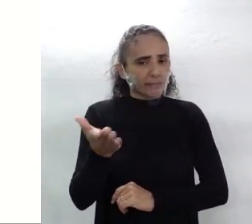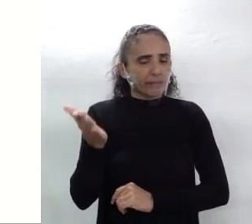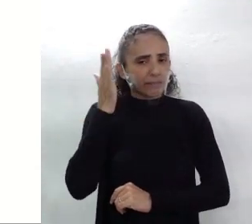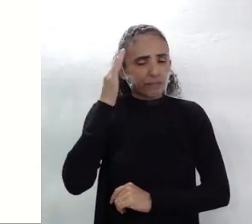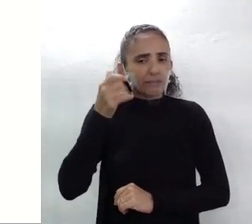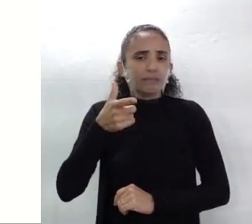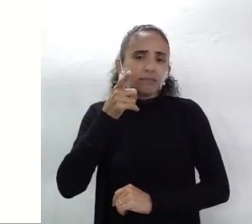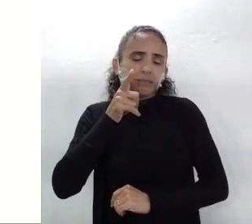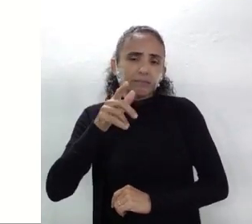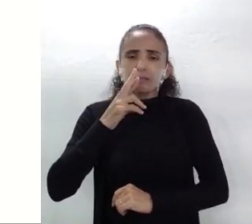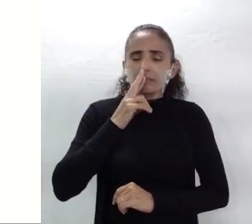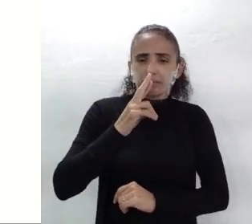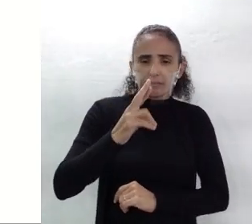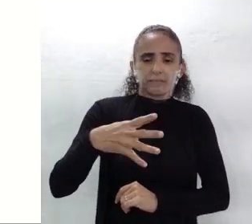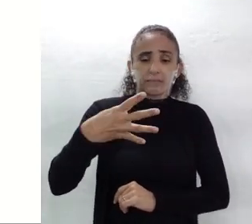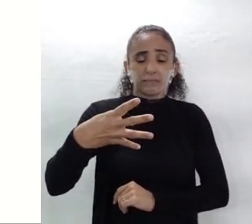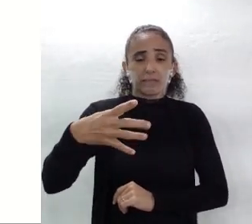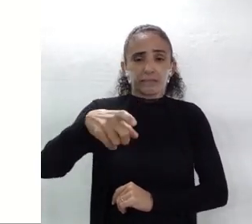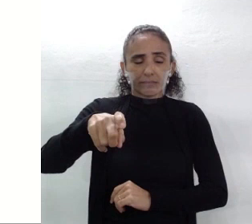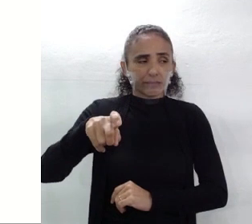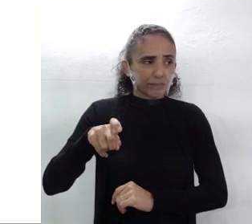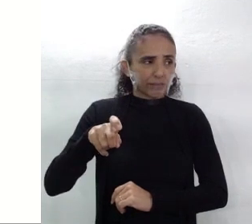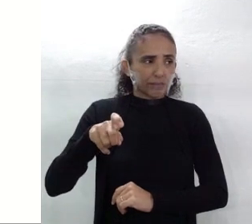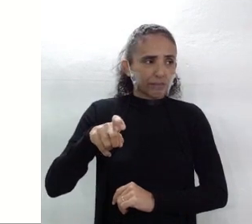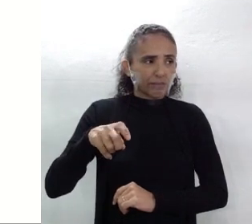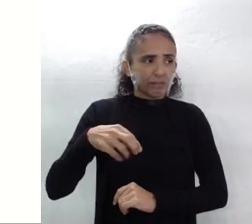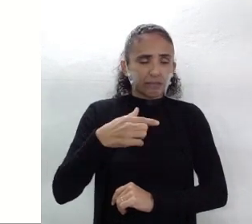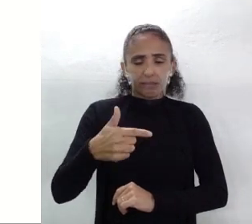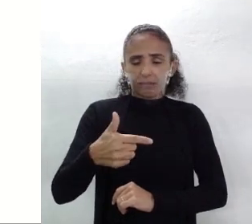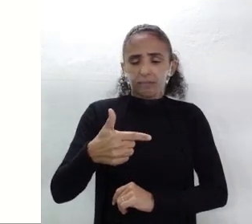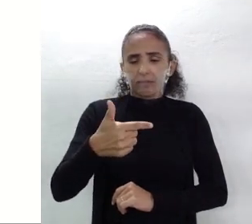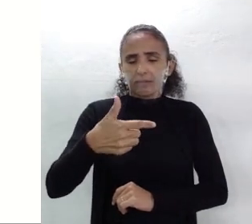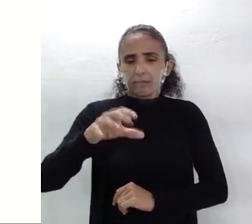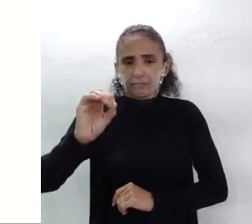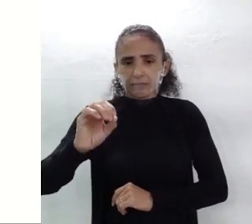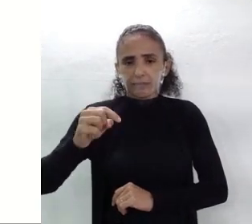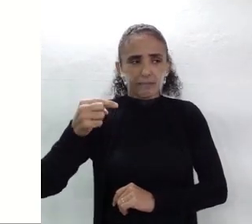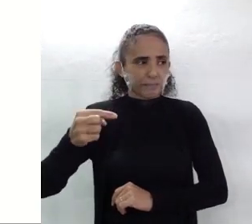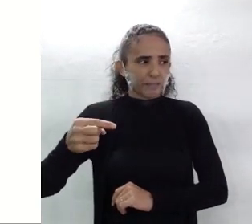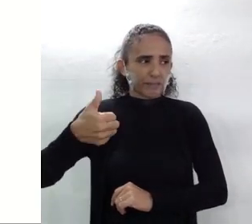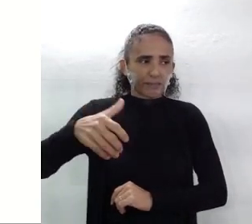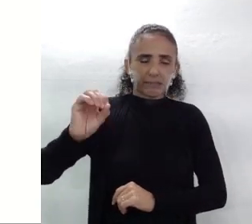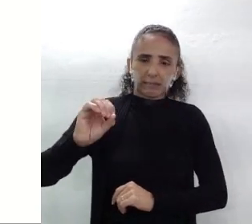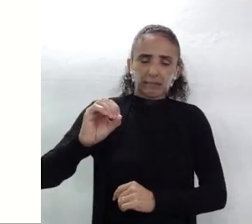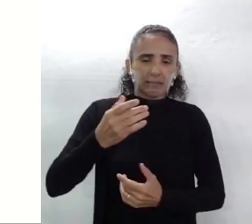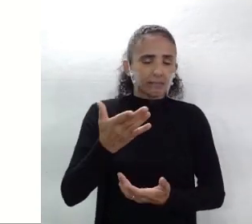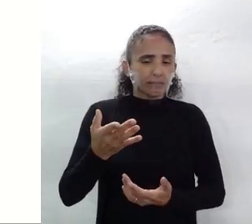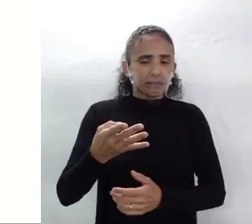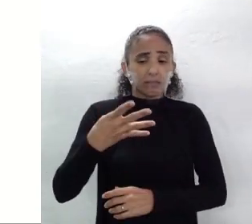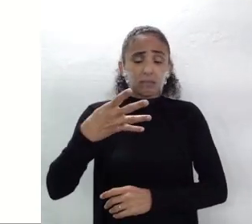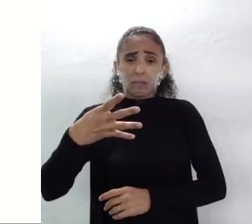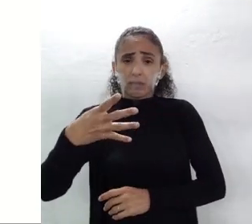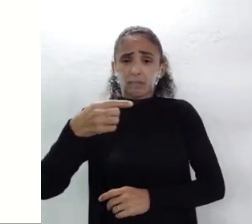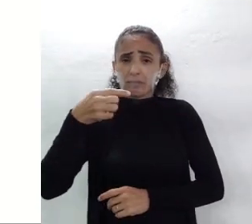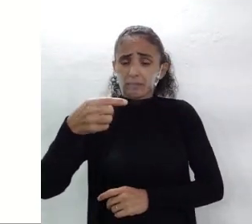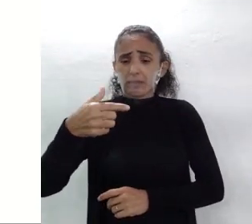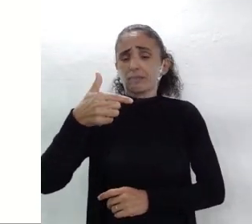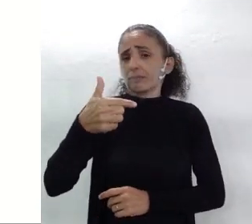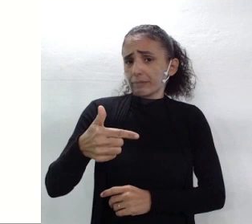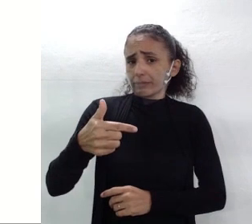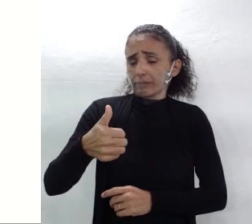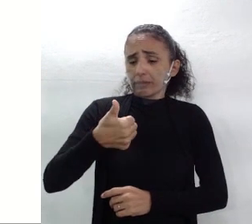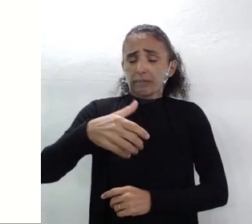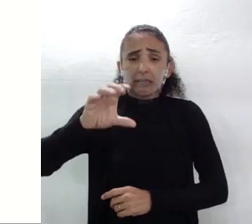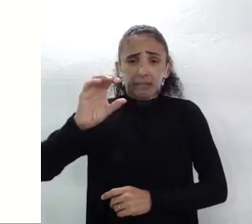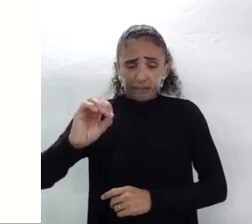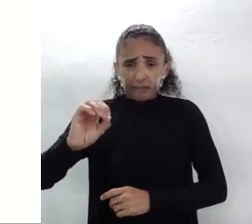parte. 4x menos 2x igual a 20 menos 10. Beleza? Então, 4 menos 2 é 2. 10